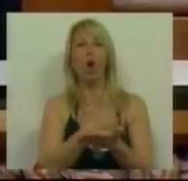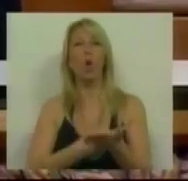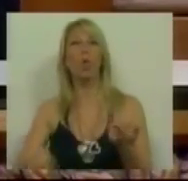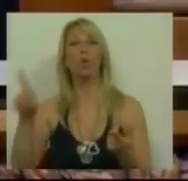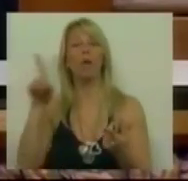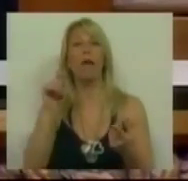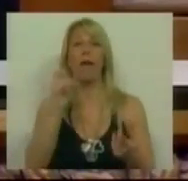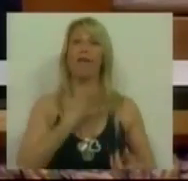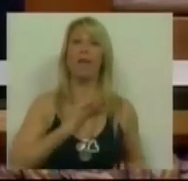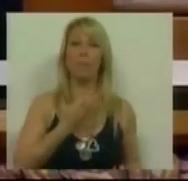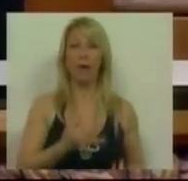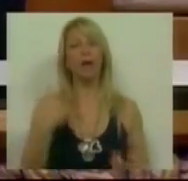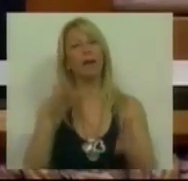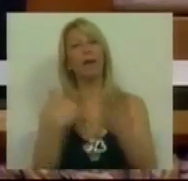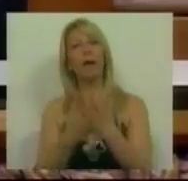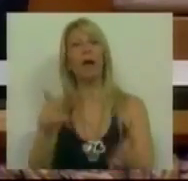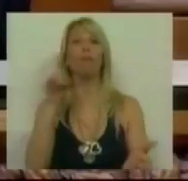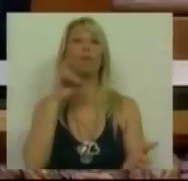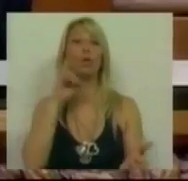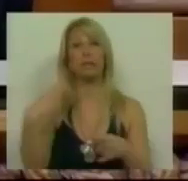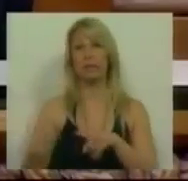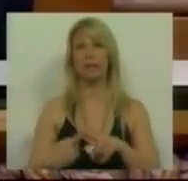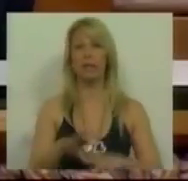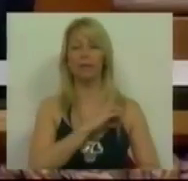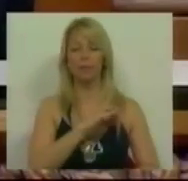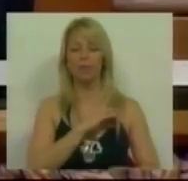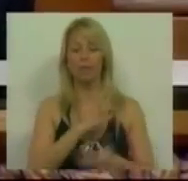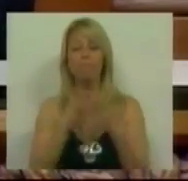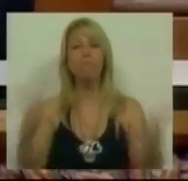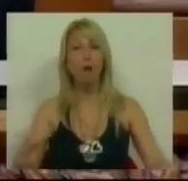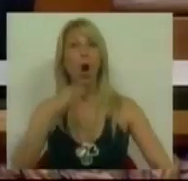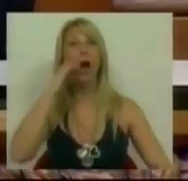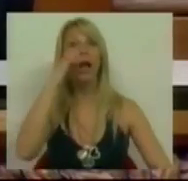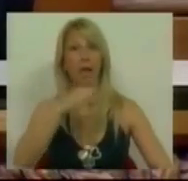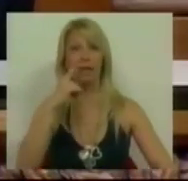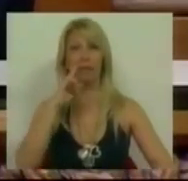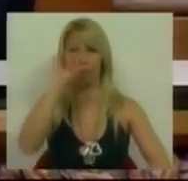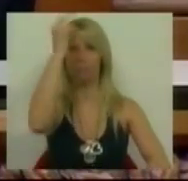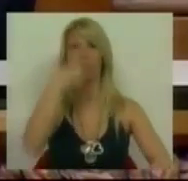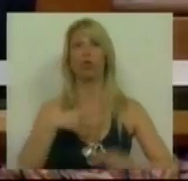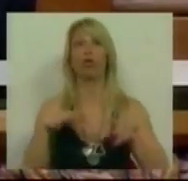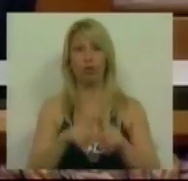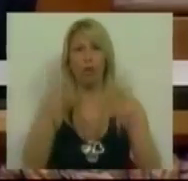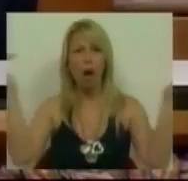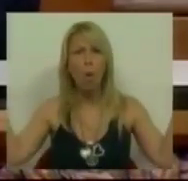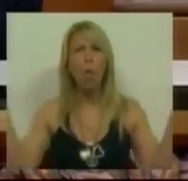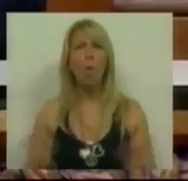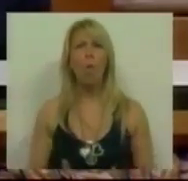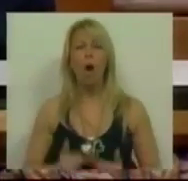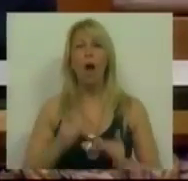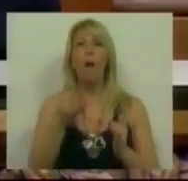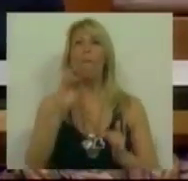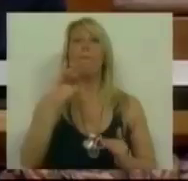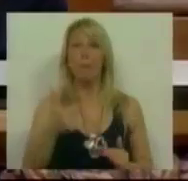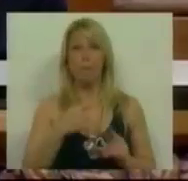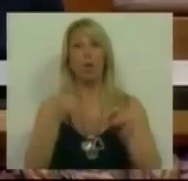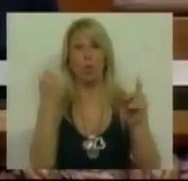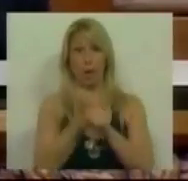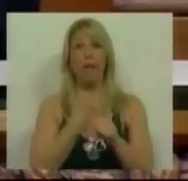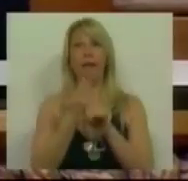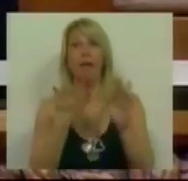seus interesses privados. Na maior crise da nossa história, com uma contração brutal do produto e do emprego, tem